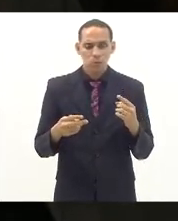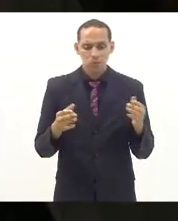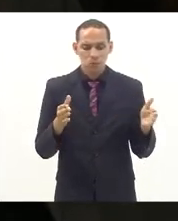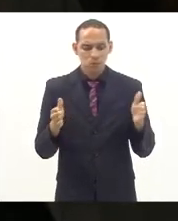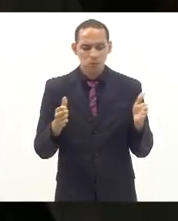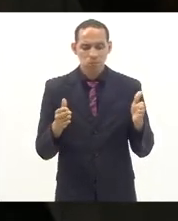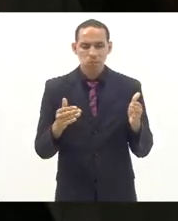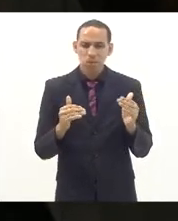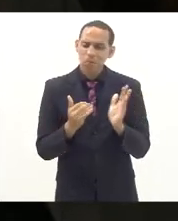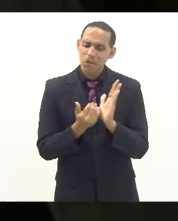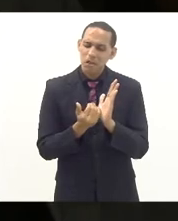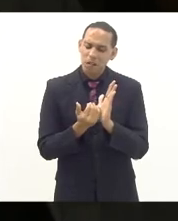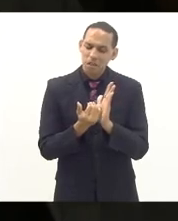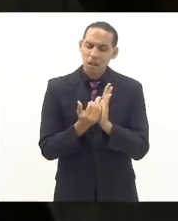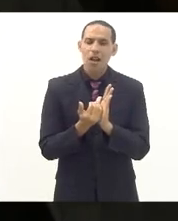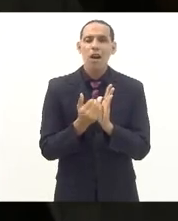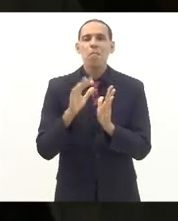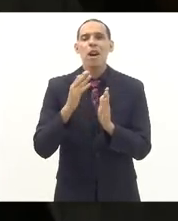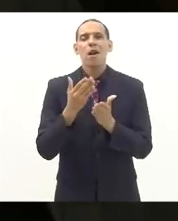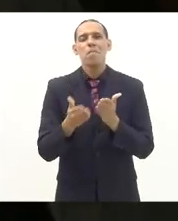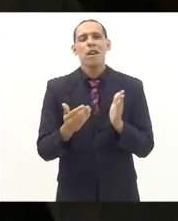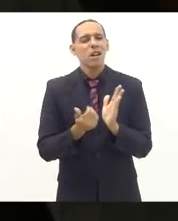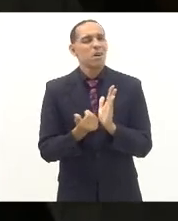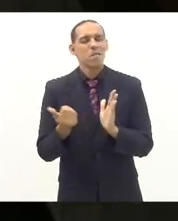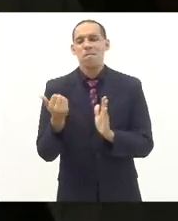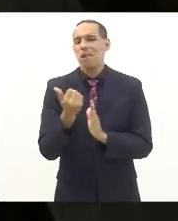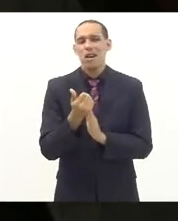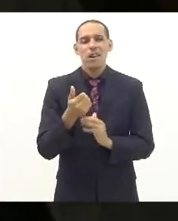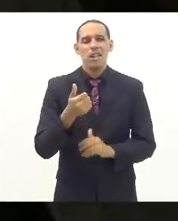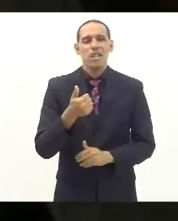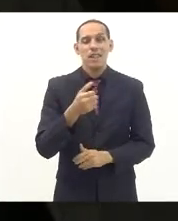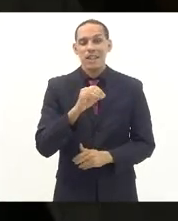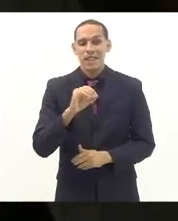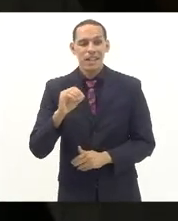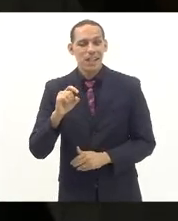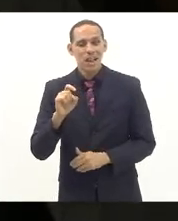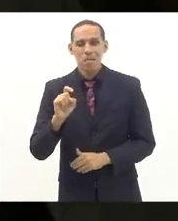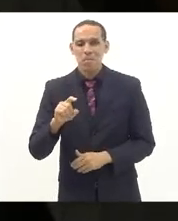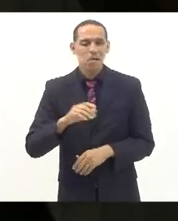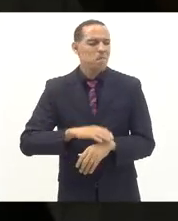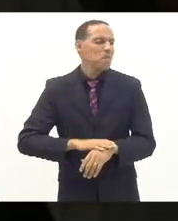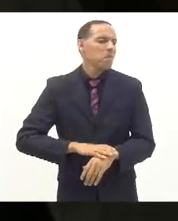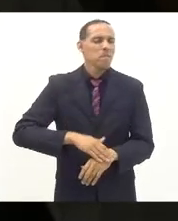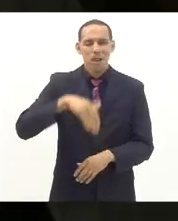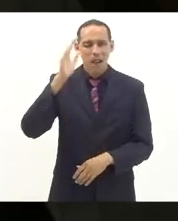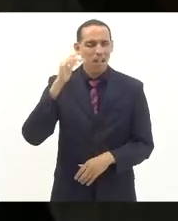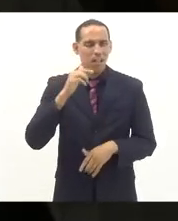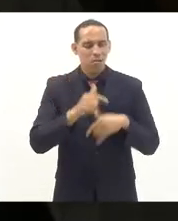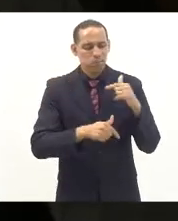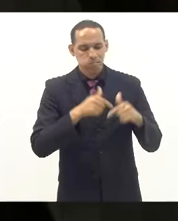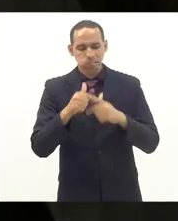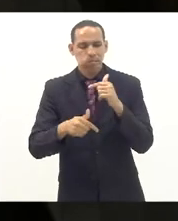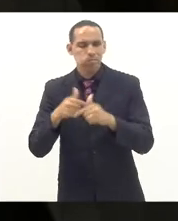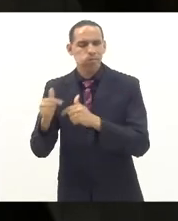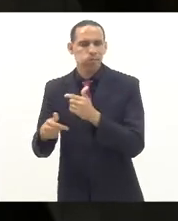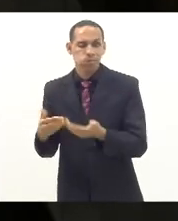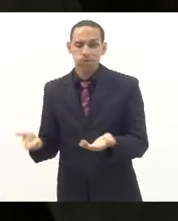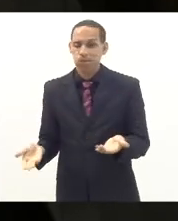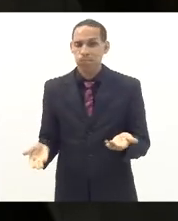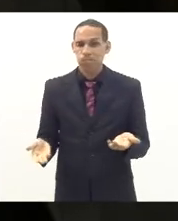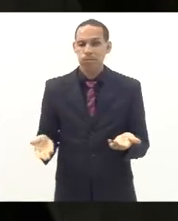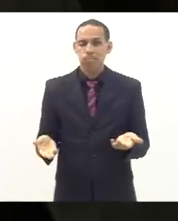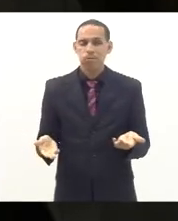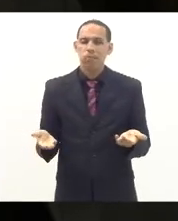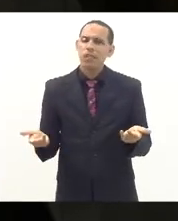o quadro geral é de uma perda acumulada de centenas de milhares de postos de trabalho vou fico imaginando